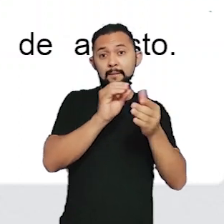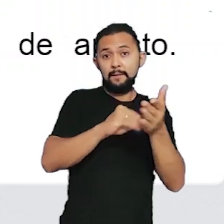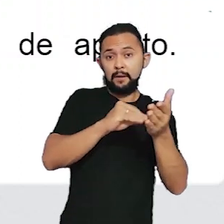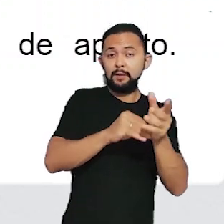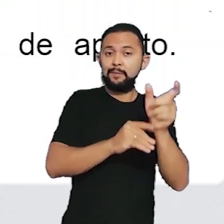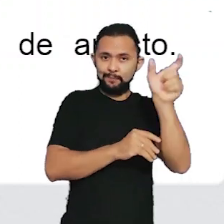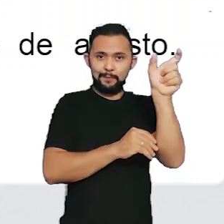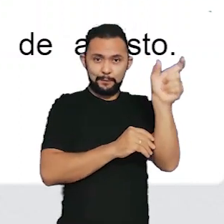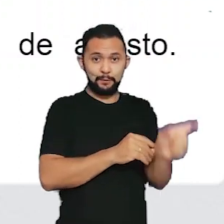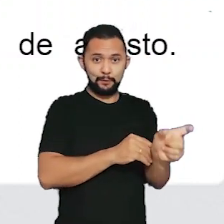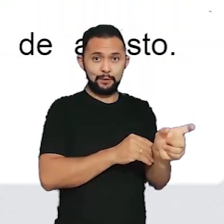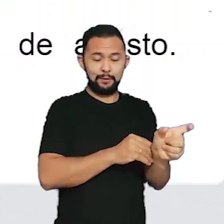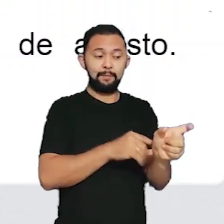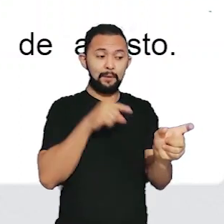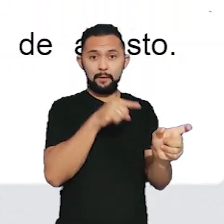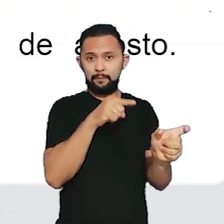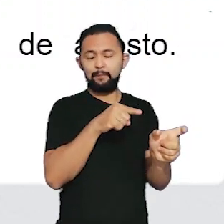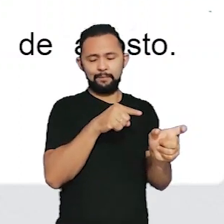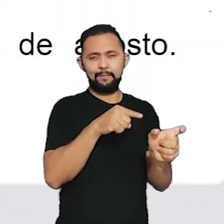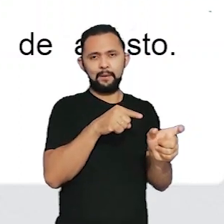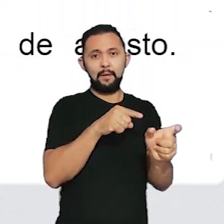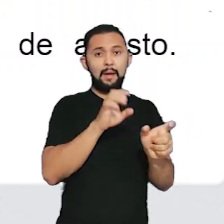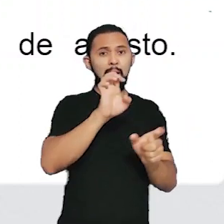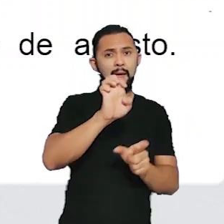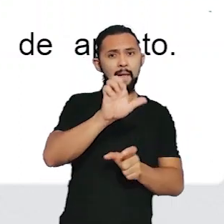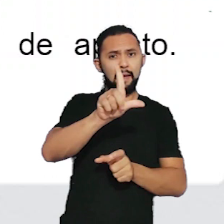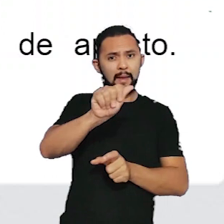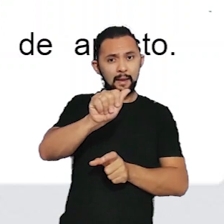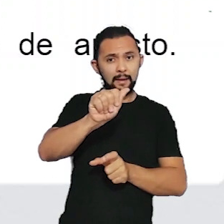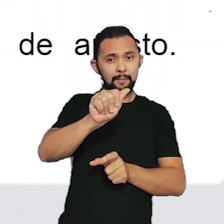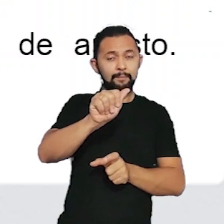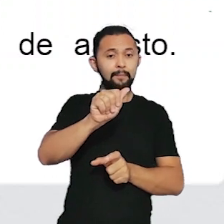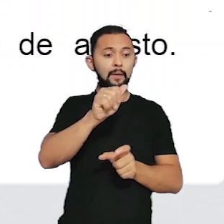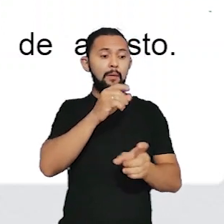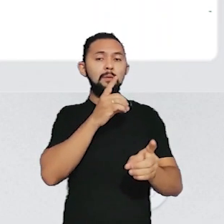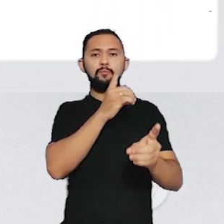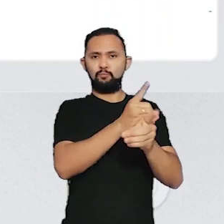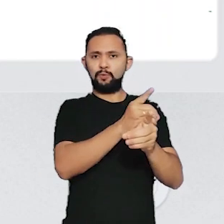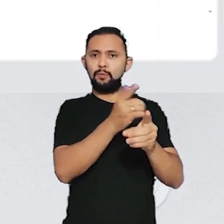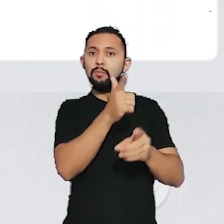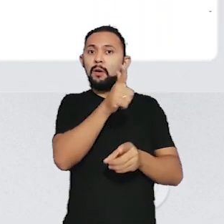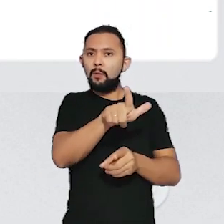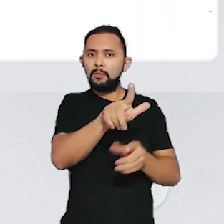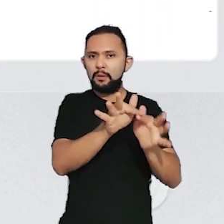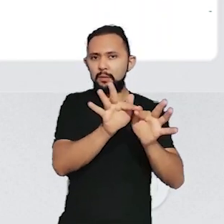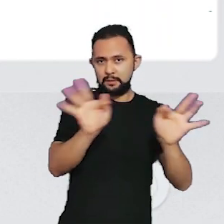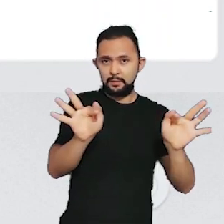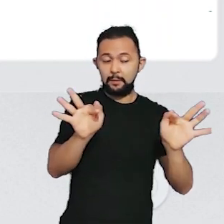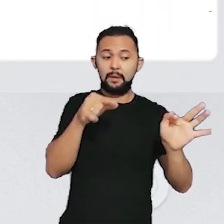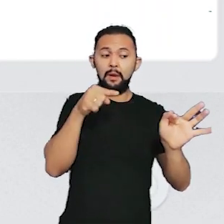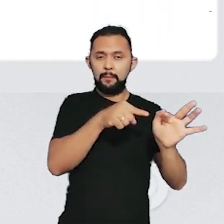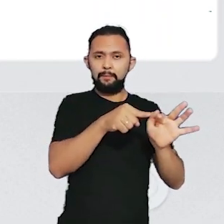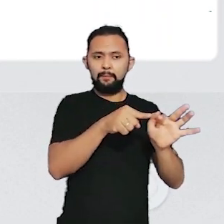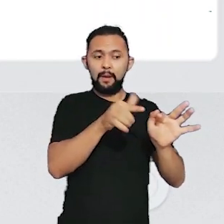seguida. É provável que ela venha. Então, o sujeito da oração aparece na segunda oração. Então, eu vou dizer que essa